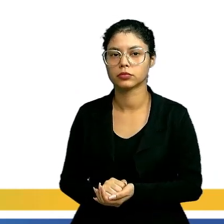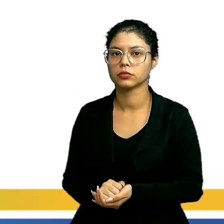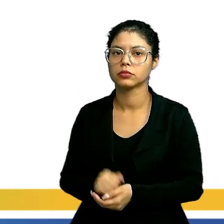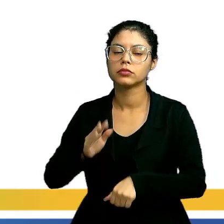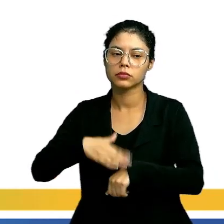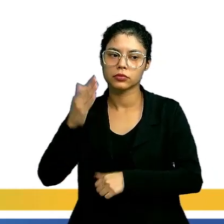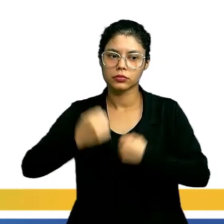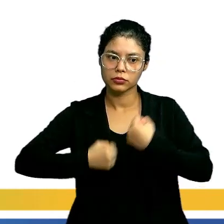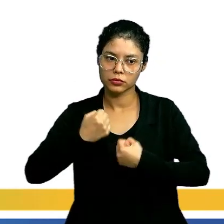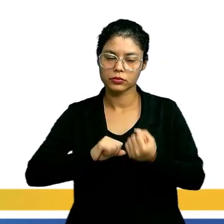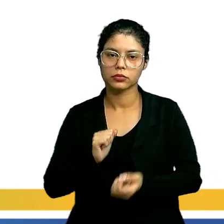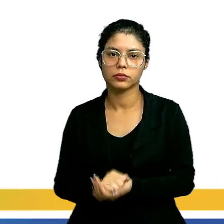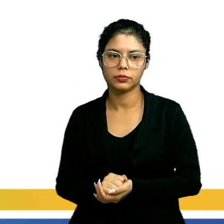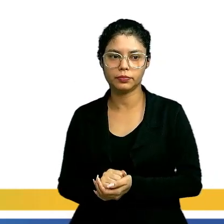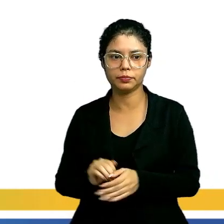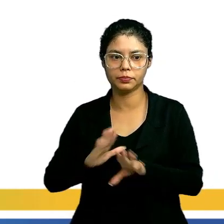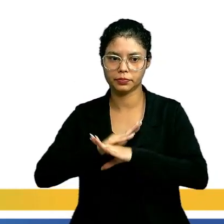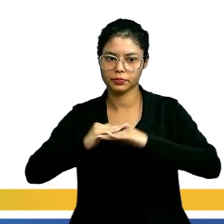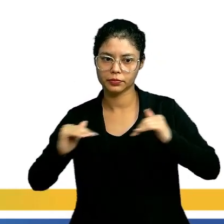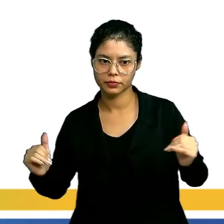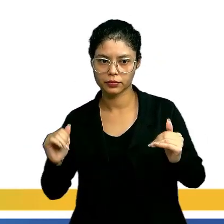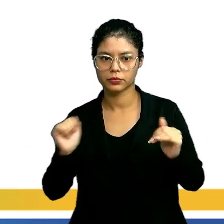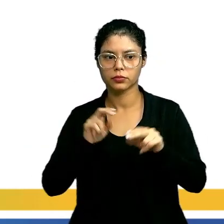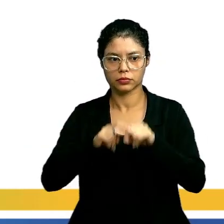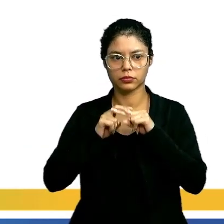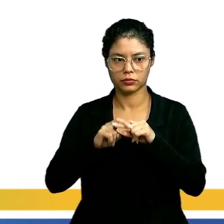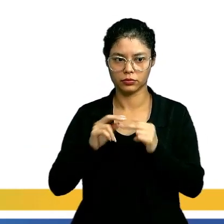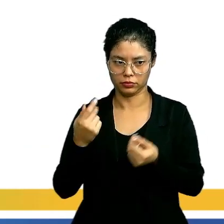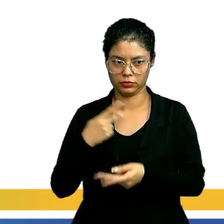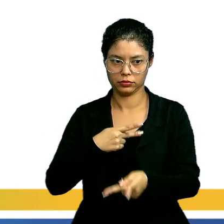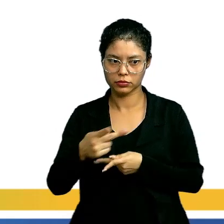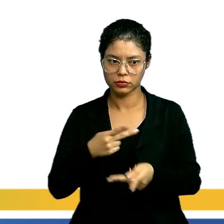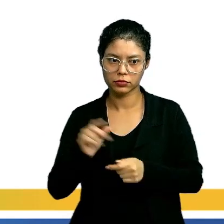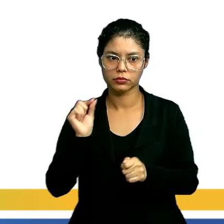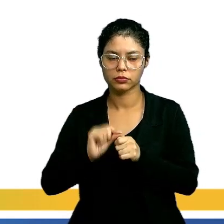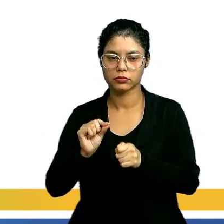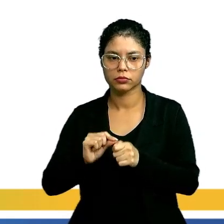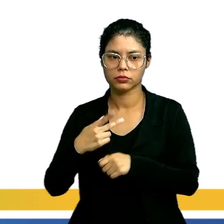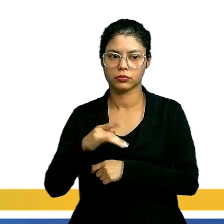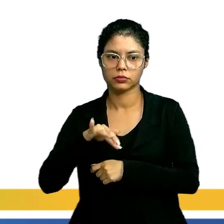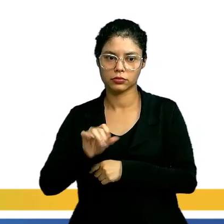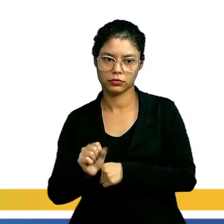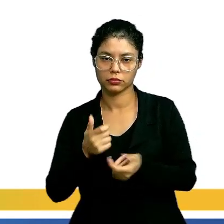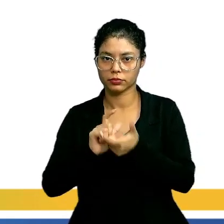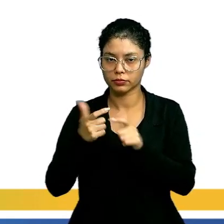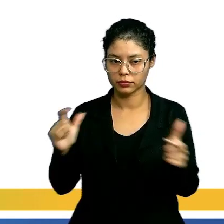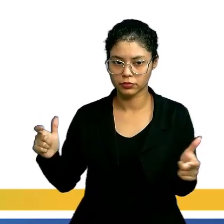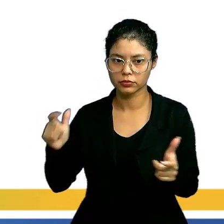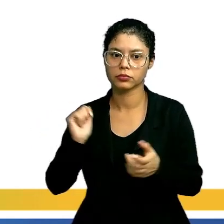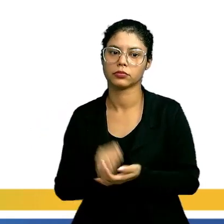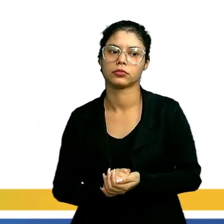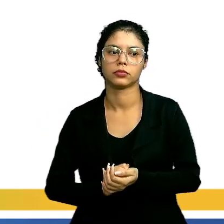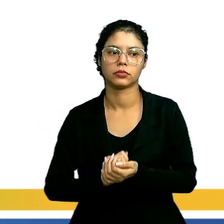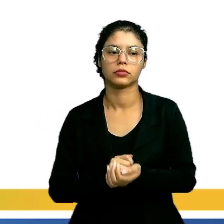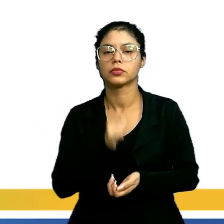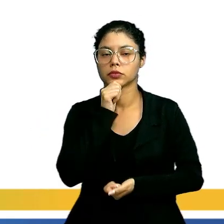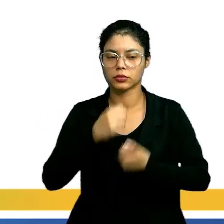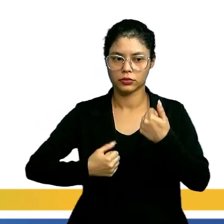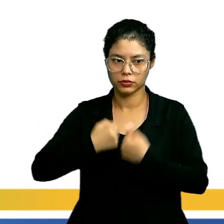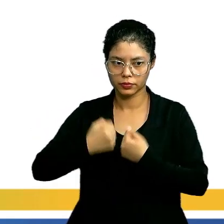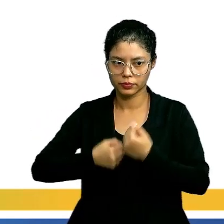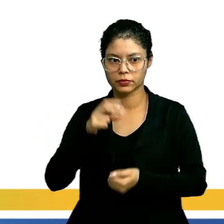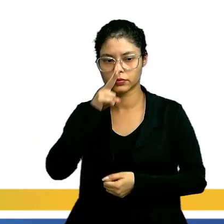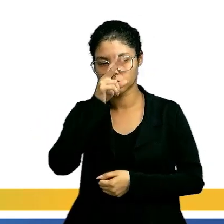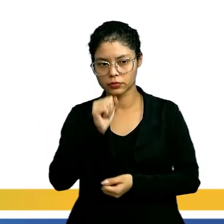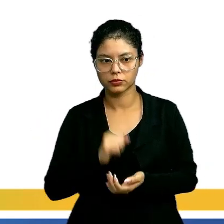máximo atrito estático, sem derrapamento. E é por isso que os projetistas fazem os pneus mais largos, o que aumenta a força